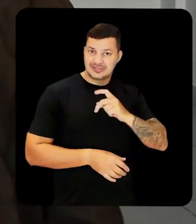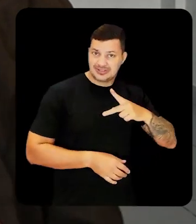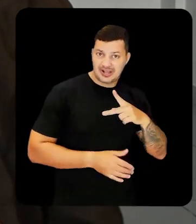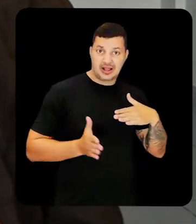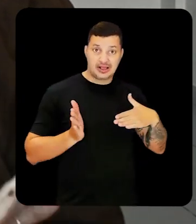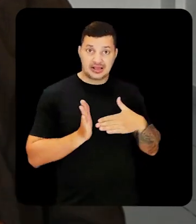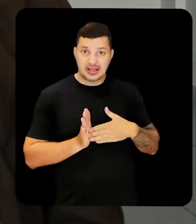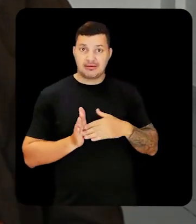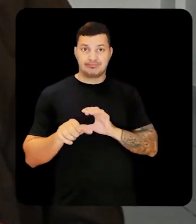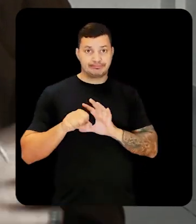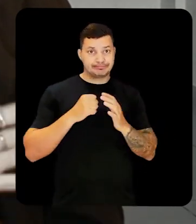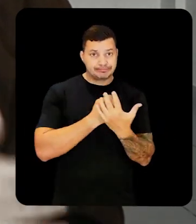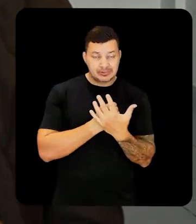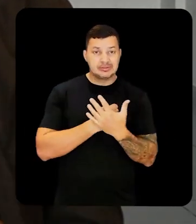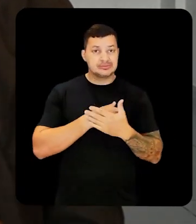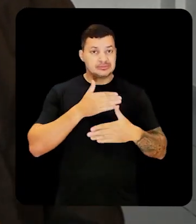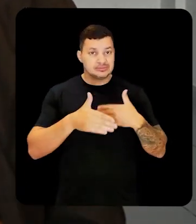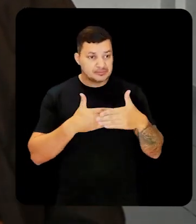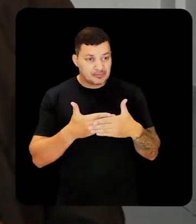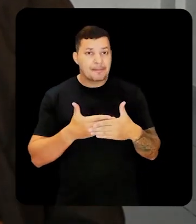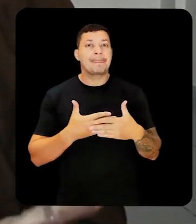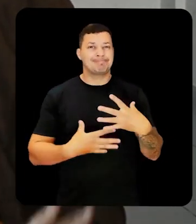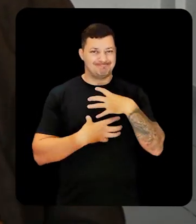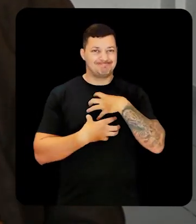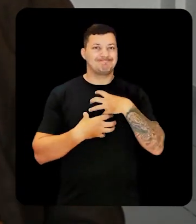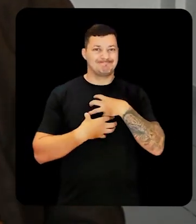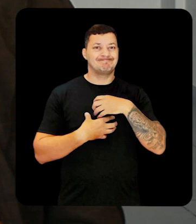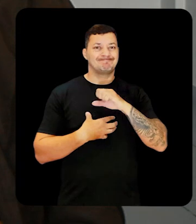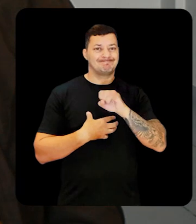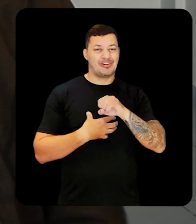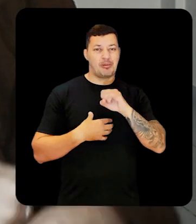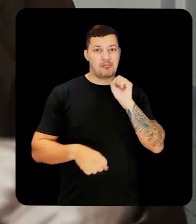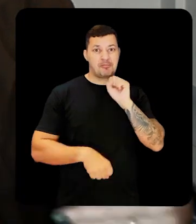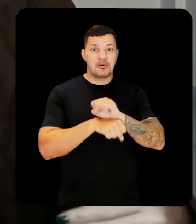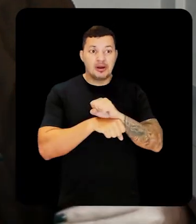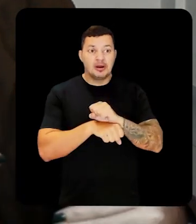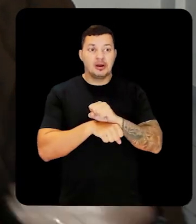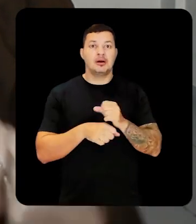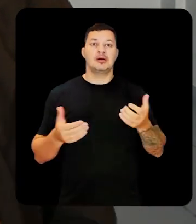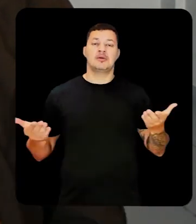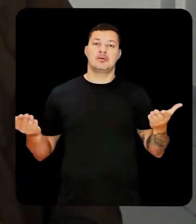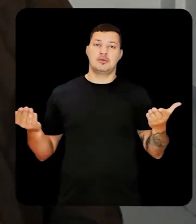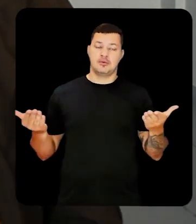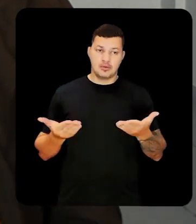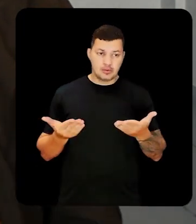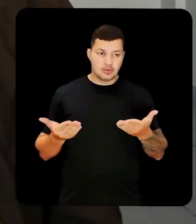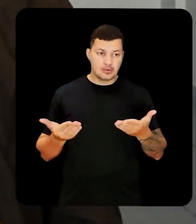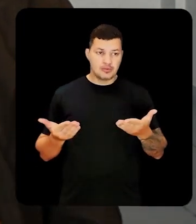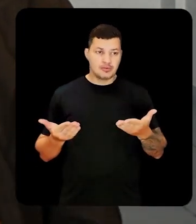até esse período de pandemia, um pouco mais sutil, e aí com a pandemia isso se rompe, e